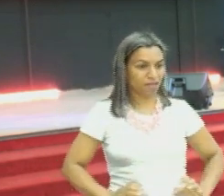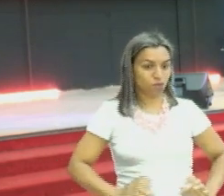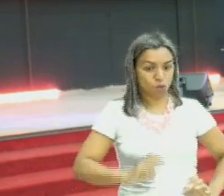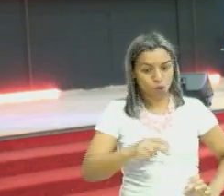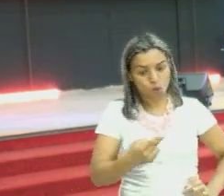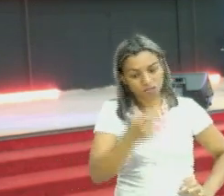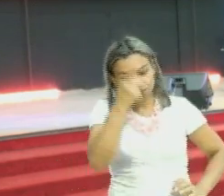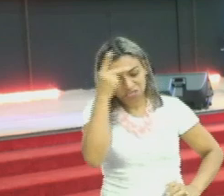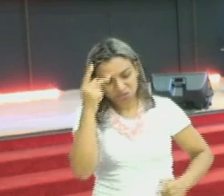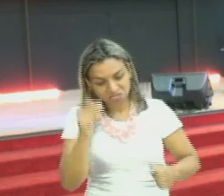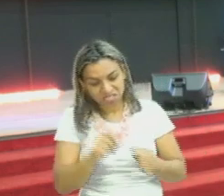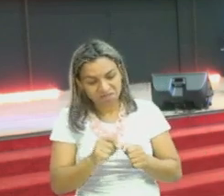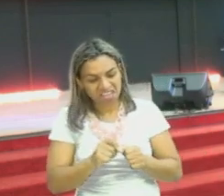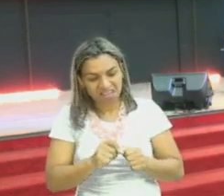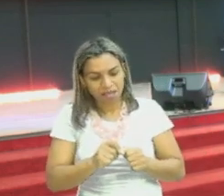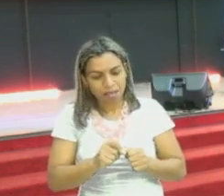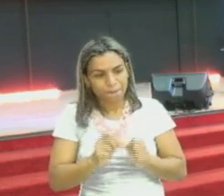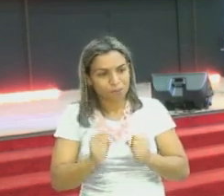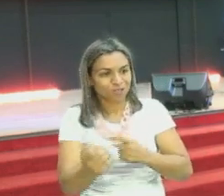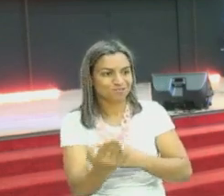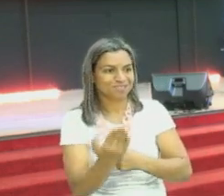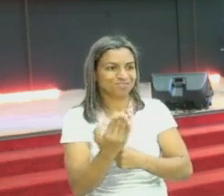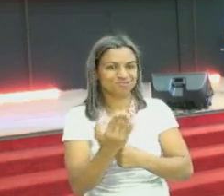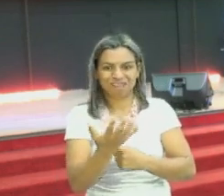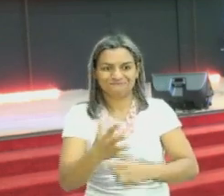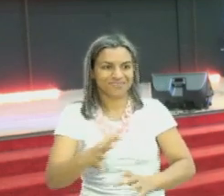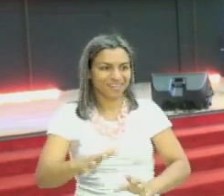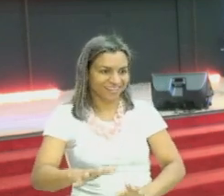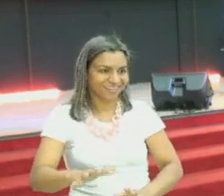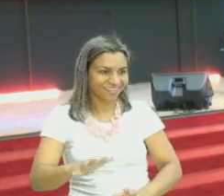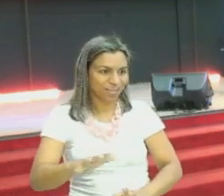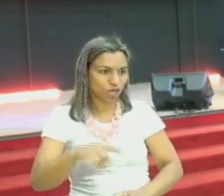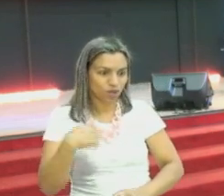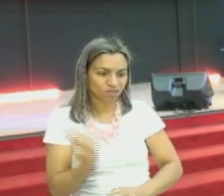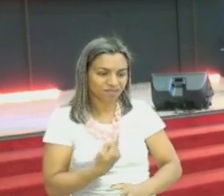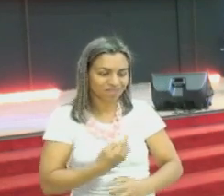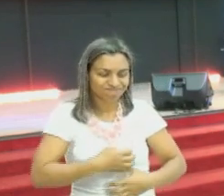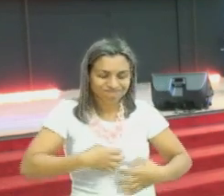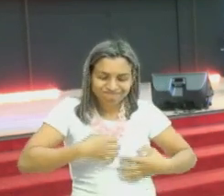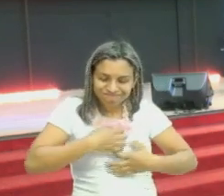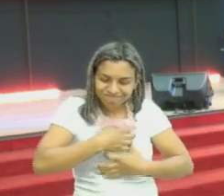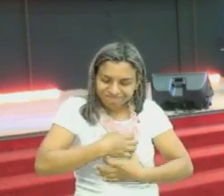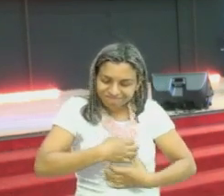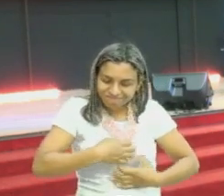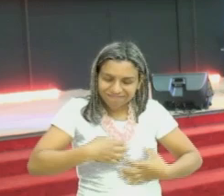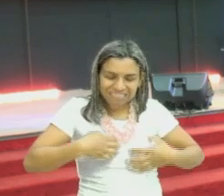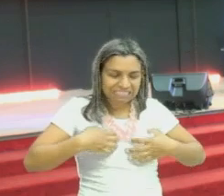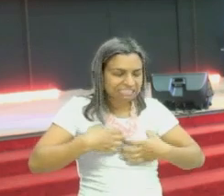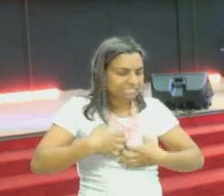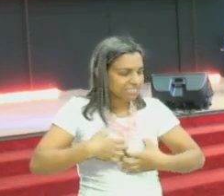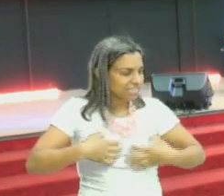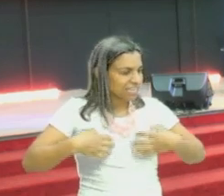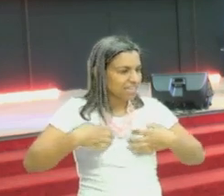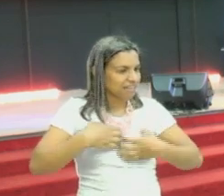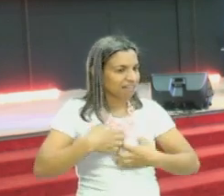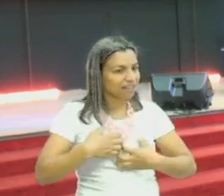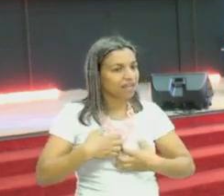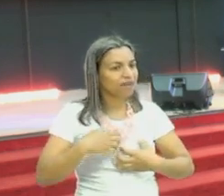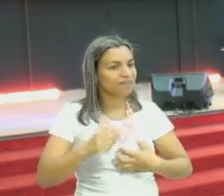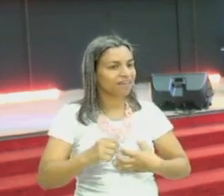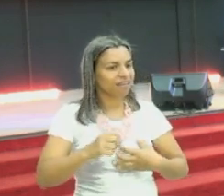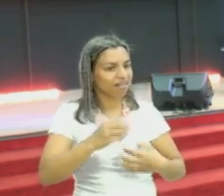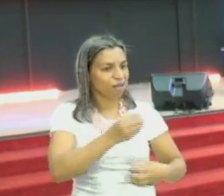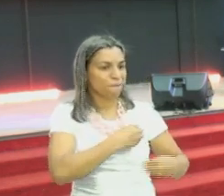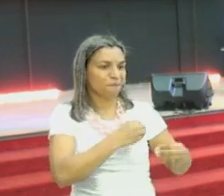E alguém já disse, e eu concordo, que o ressentimento, a mágoa, é o